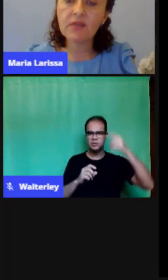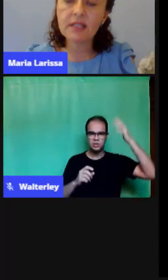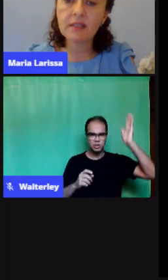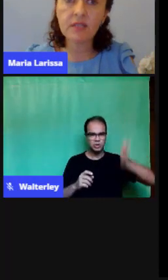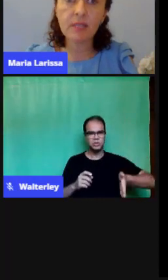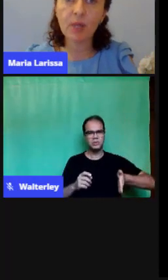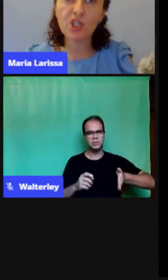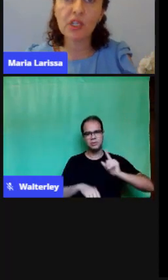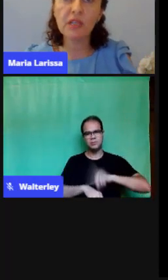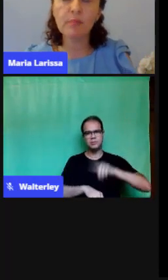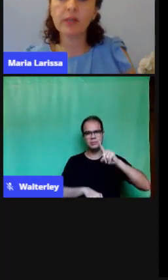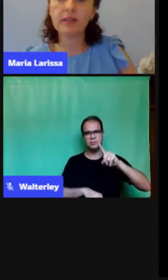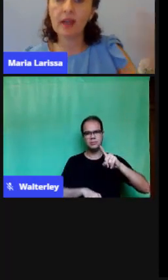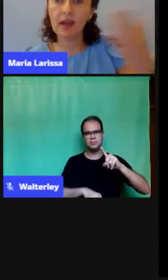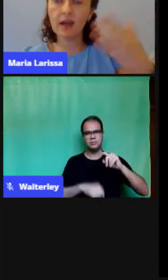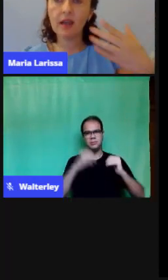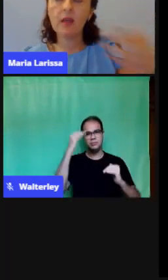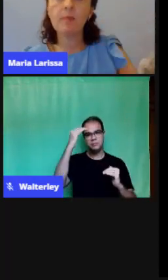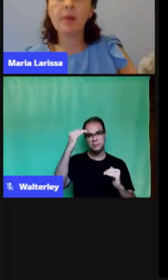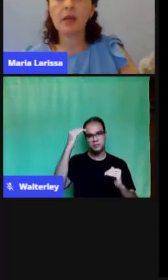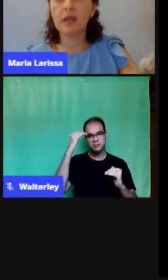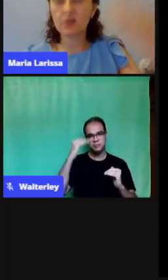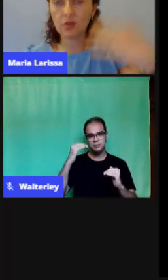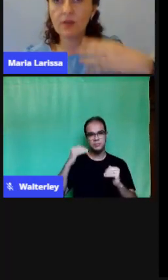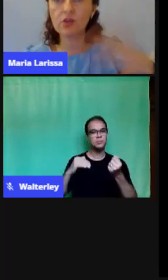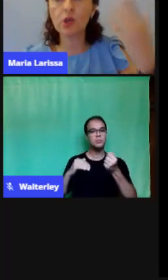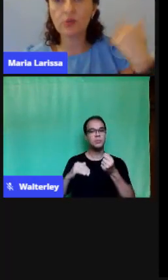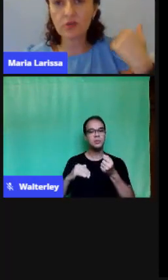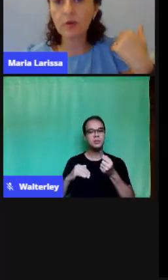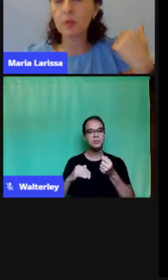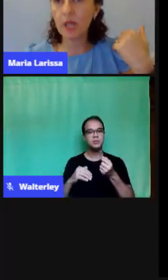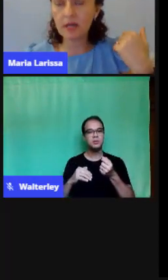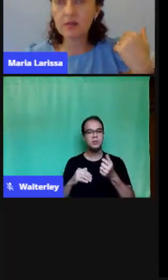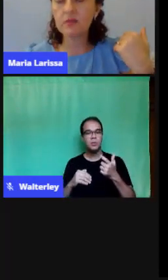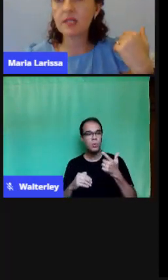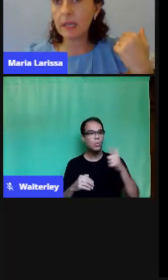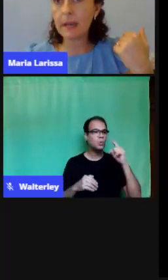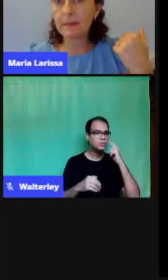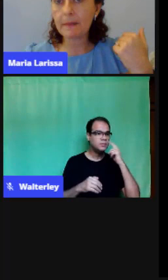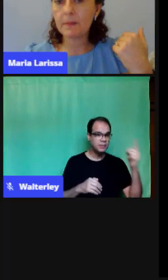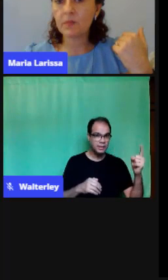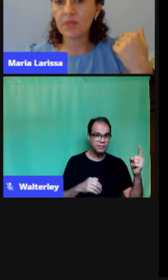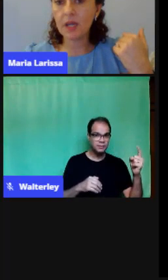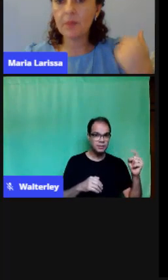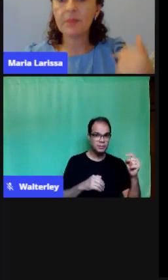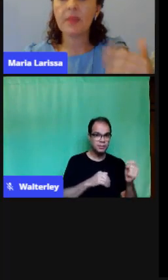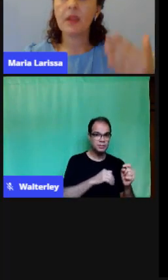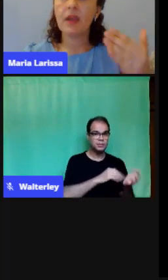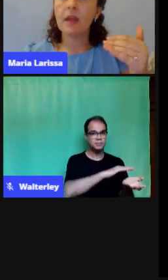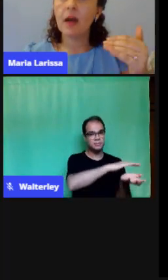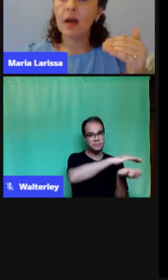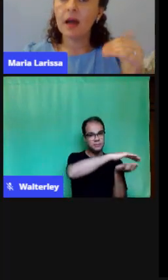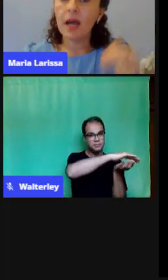você pode importar questões de outros formulários que você tem,